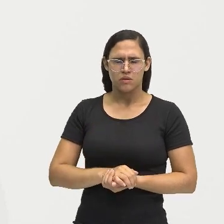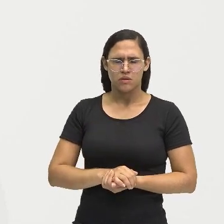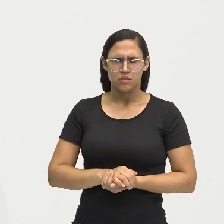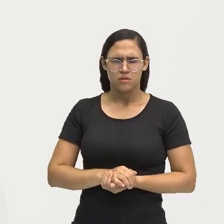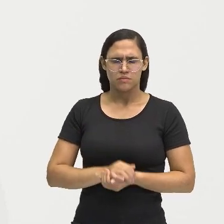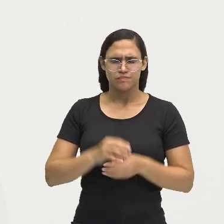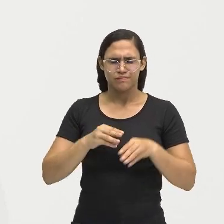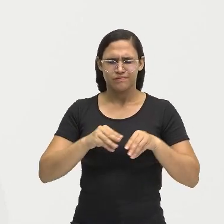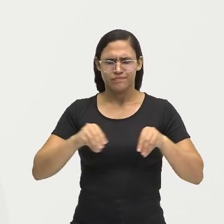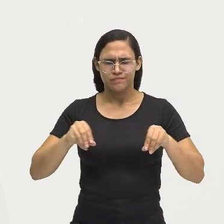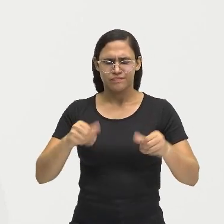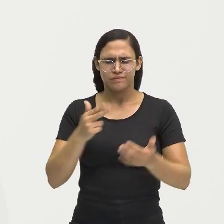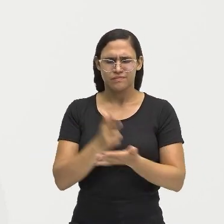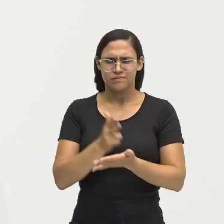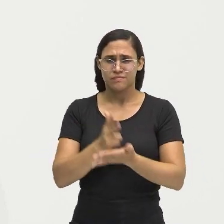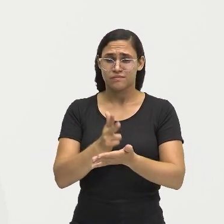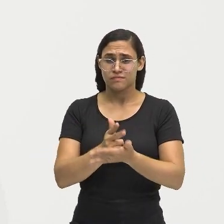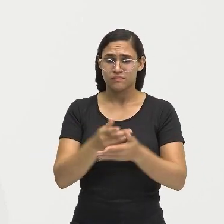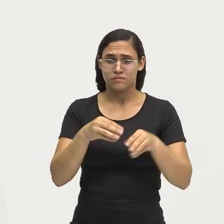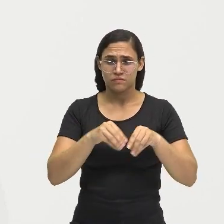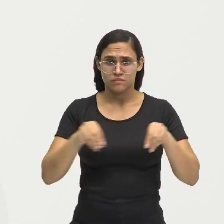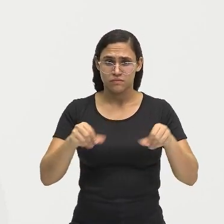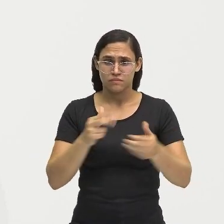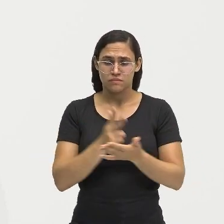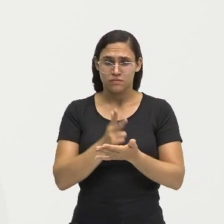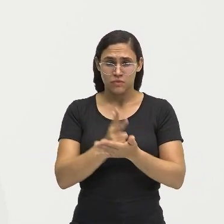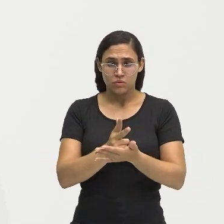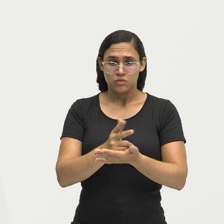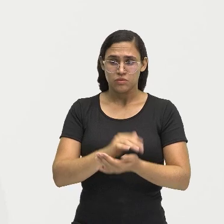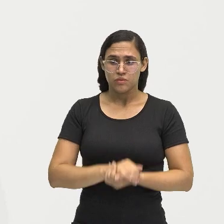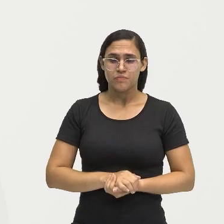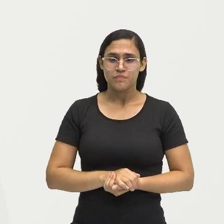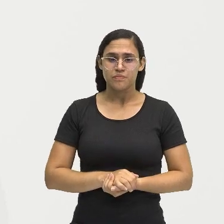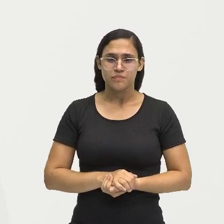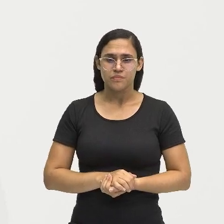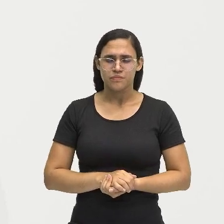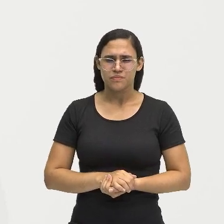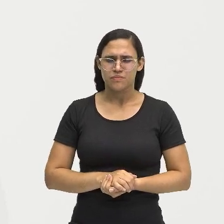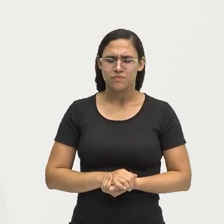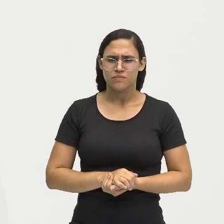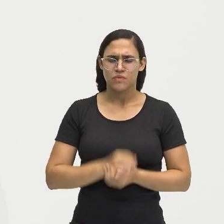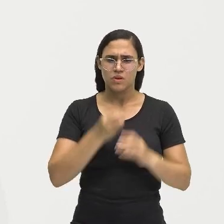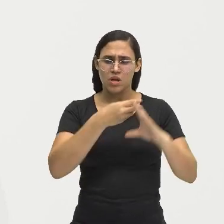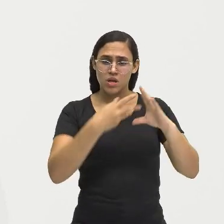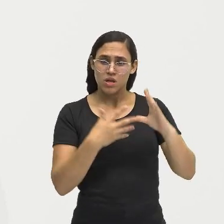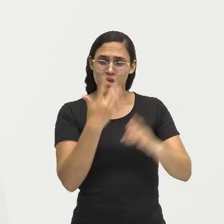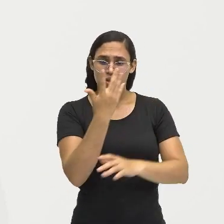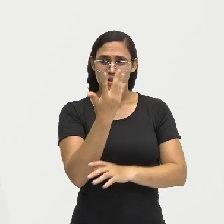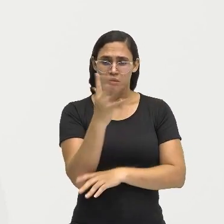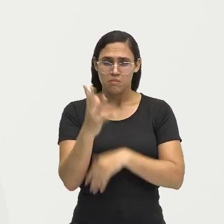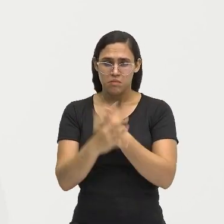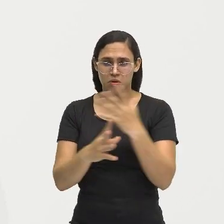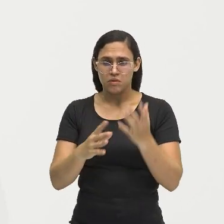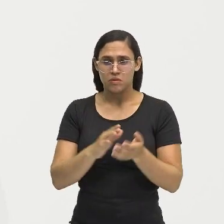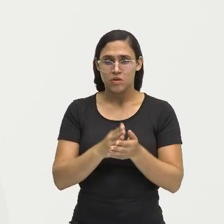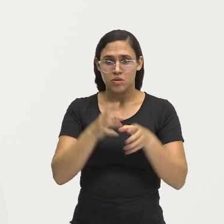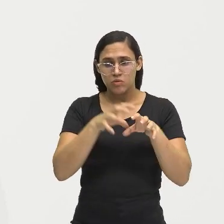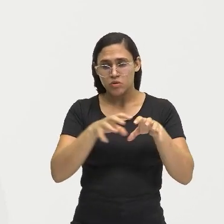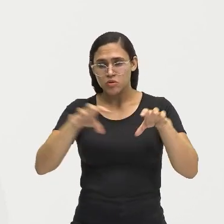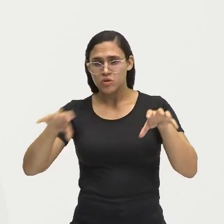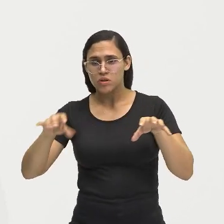Então, a gente já observa aqui a sua característica, as suas plantas, né? Depois, a gente vai dividir em